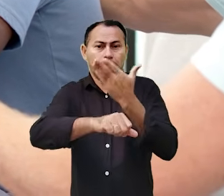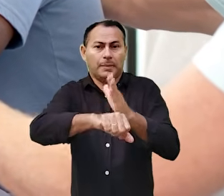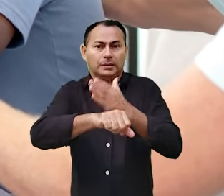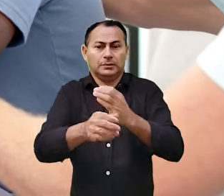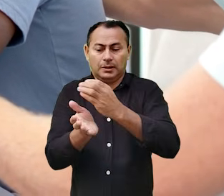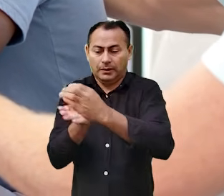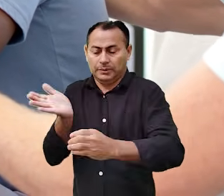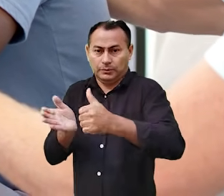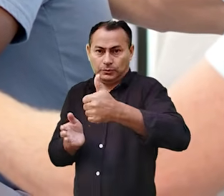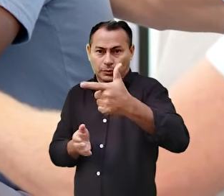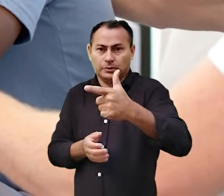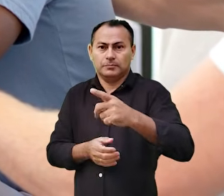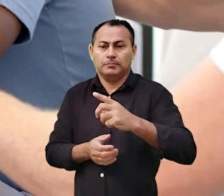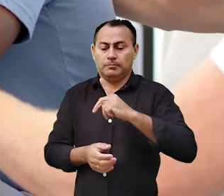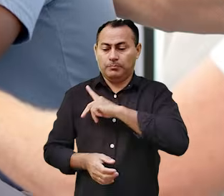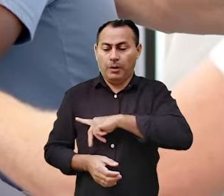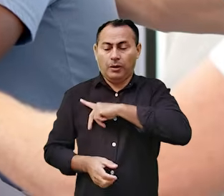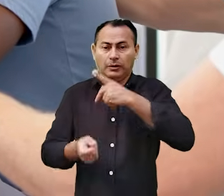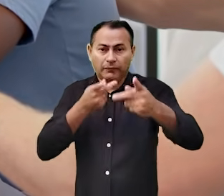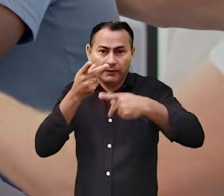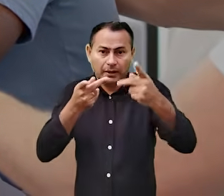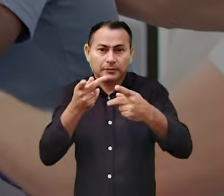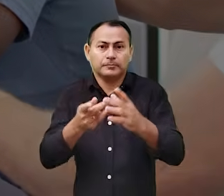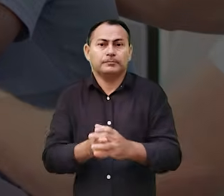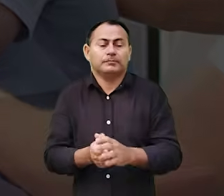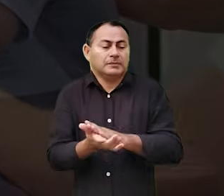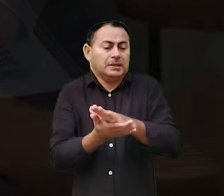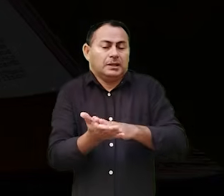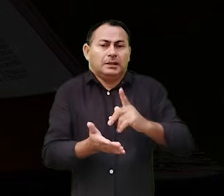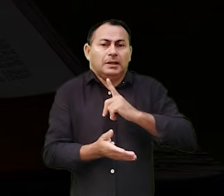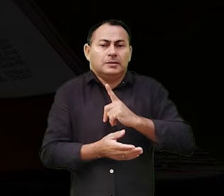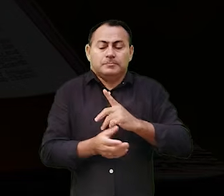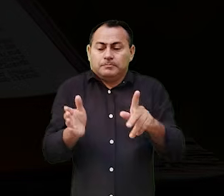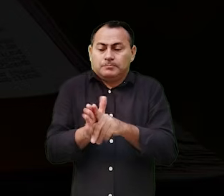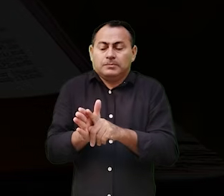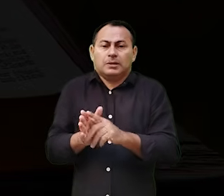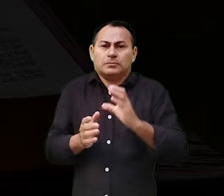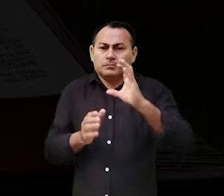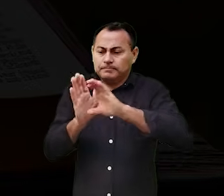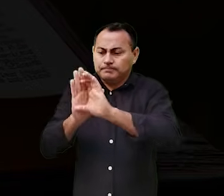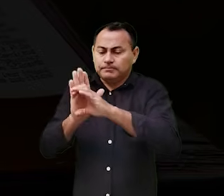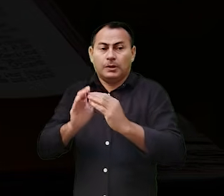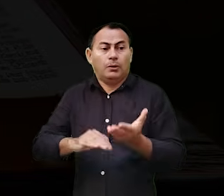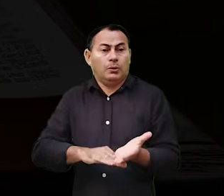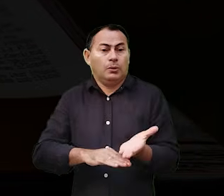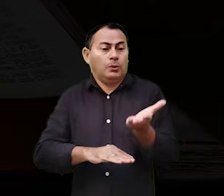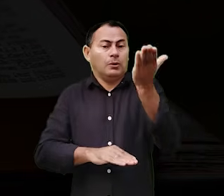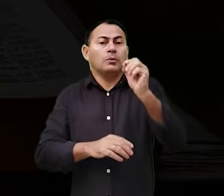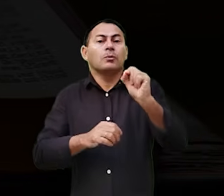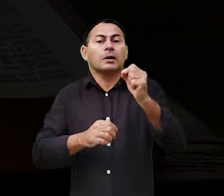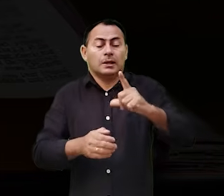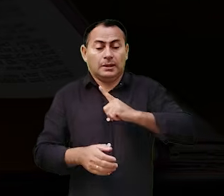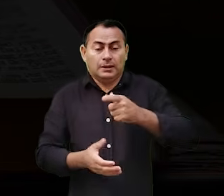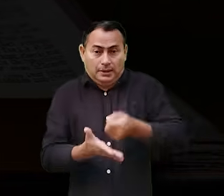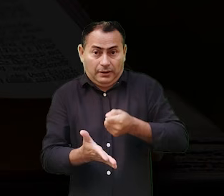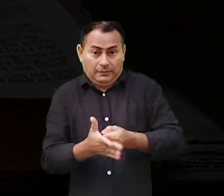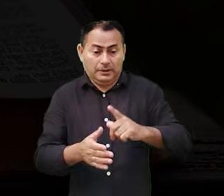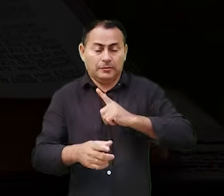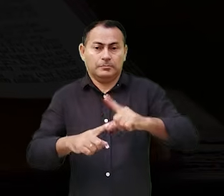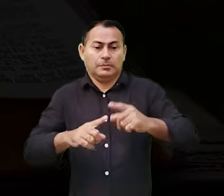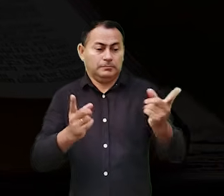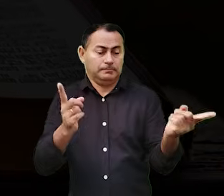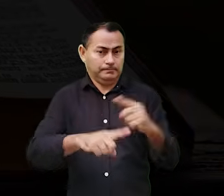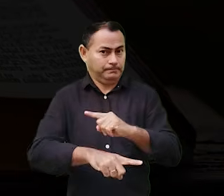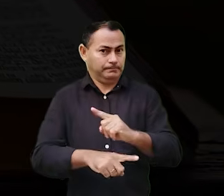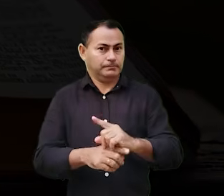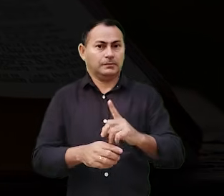divisão prática do capítulo 12, Paulo afirma assim: ninguém tenha de si mesmo um conceito muito elevado do que deve ter,